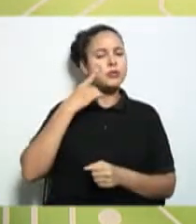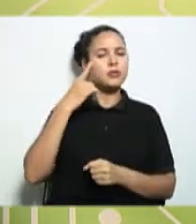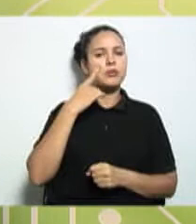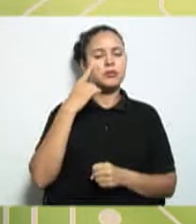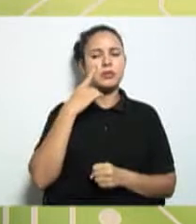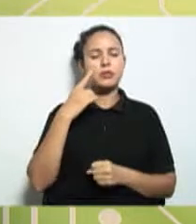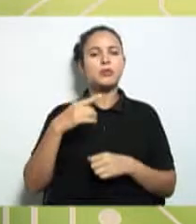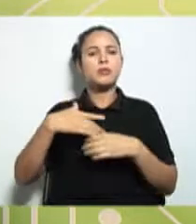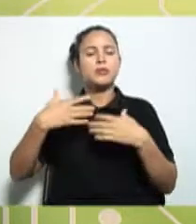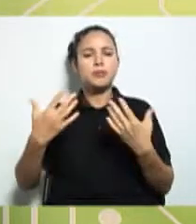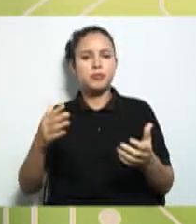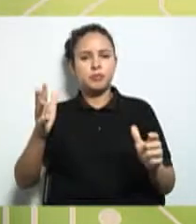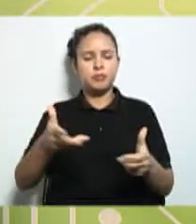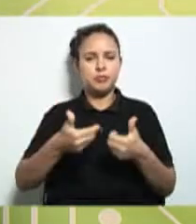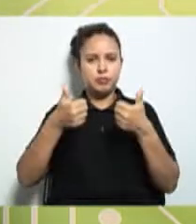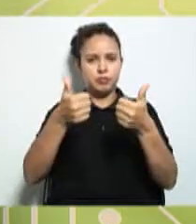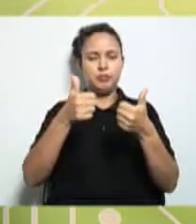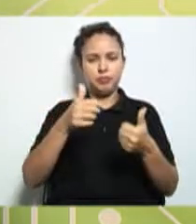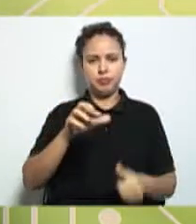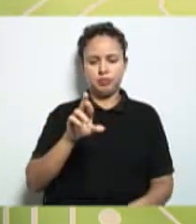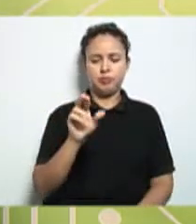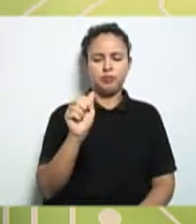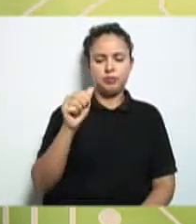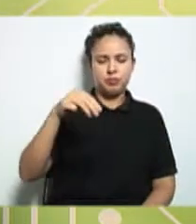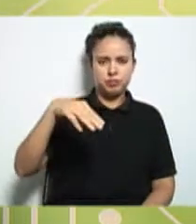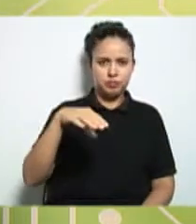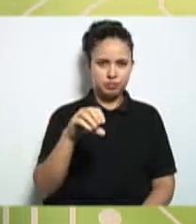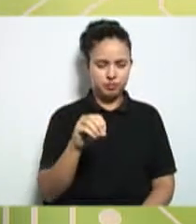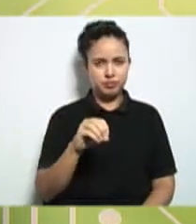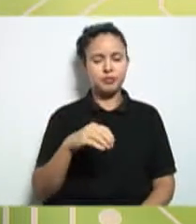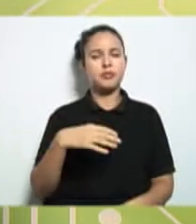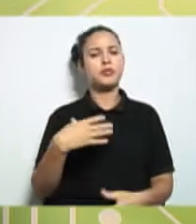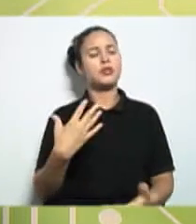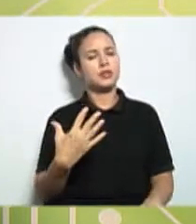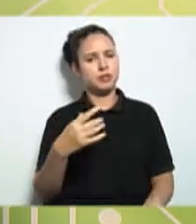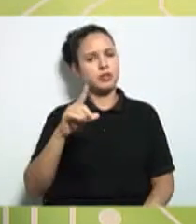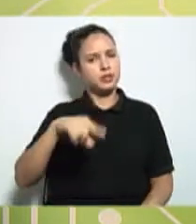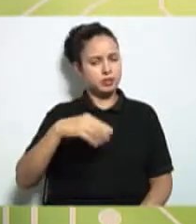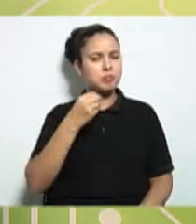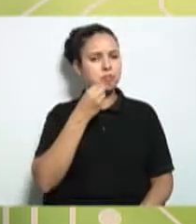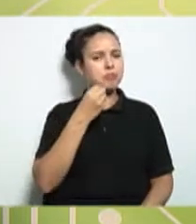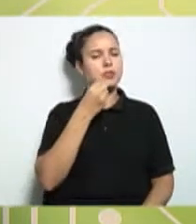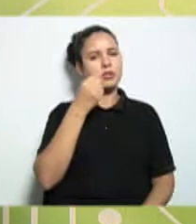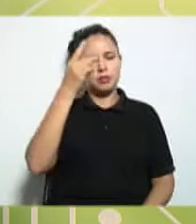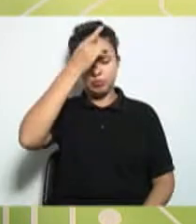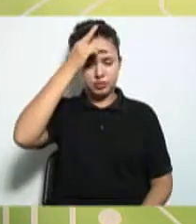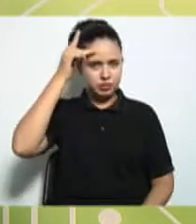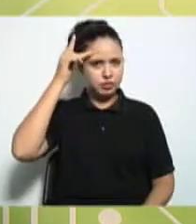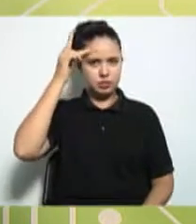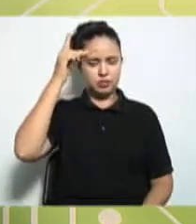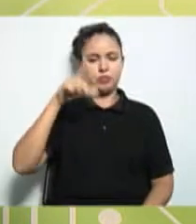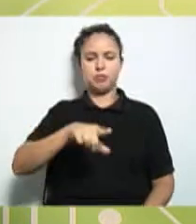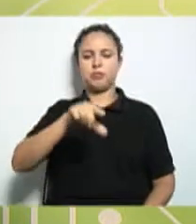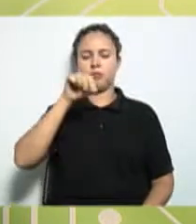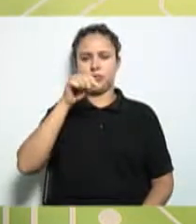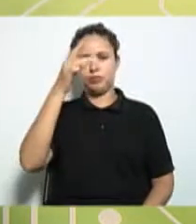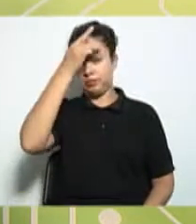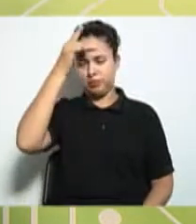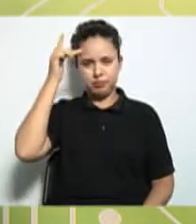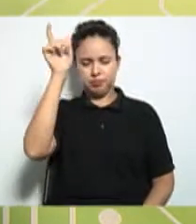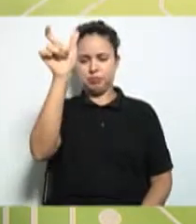melhor empreendimento, qual é o melhor ramo, obviamente que as pessoas optam por quem já é um profissional.